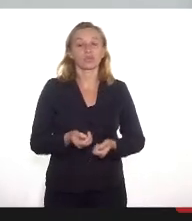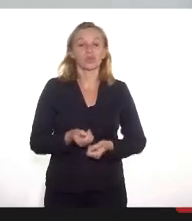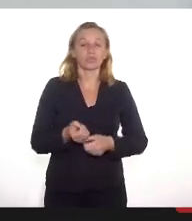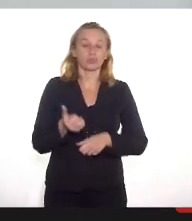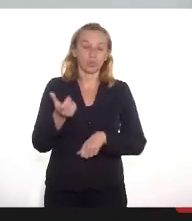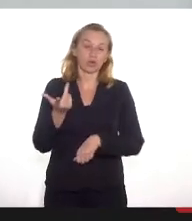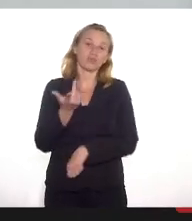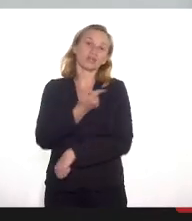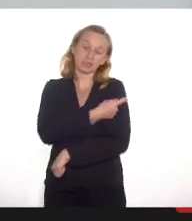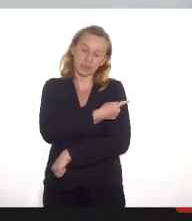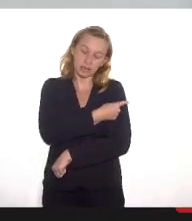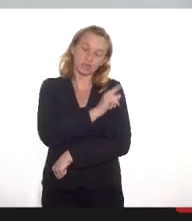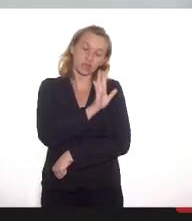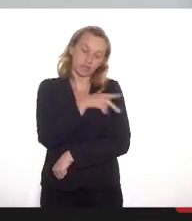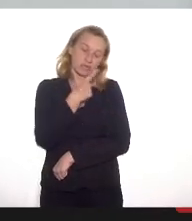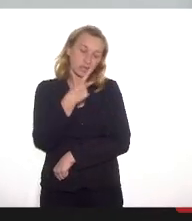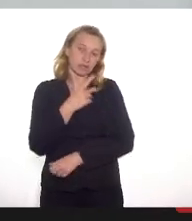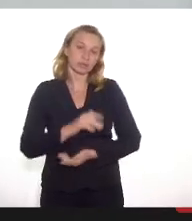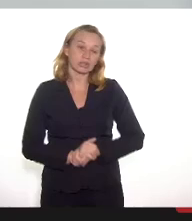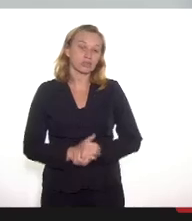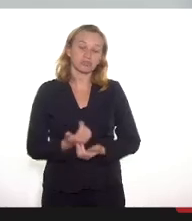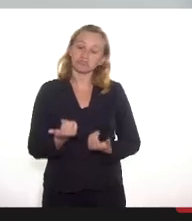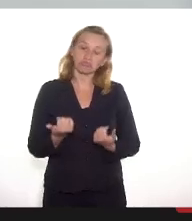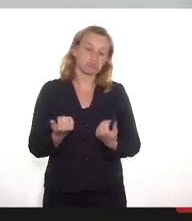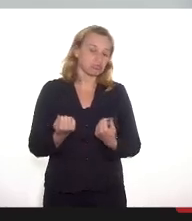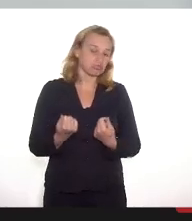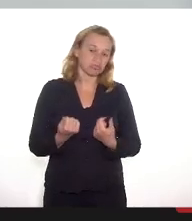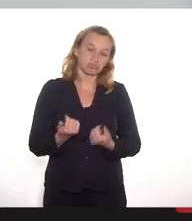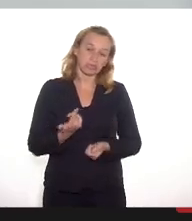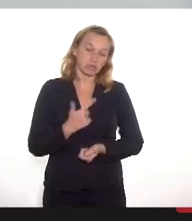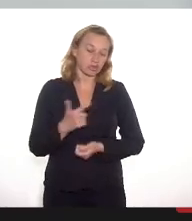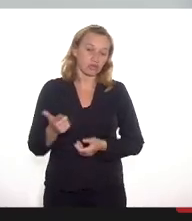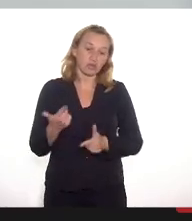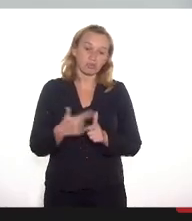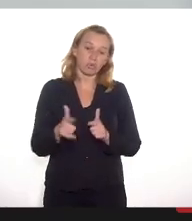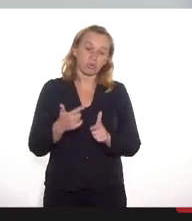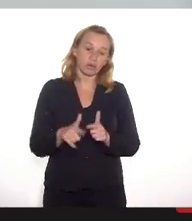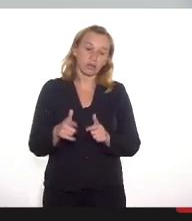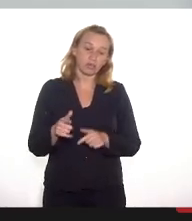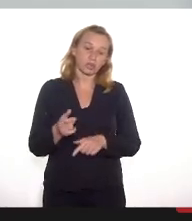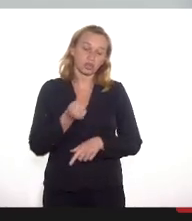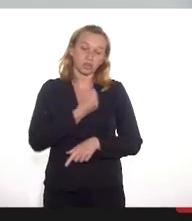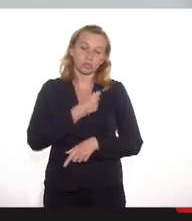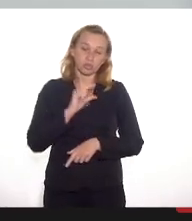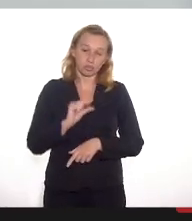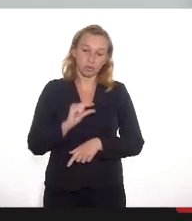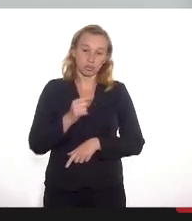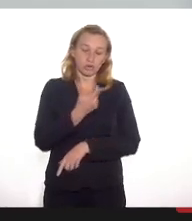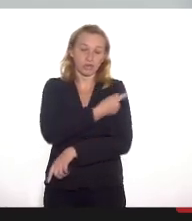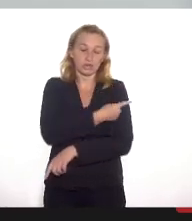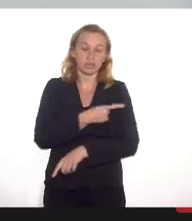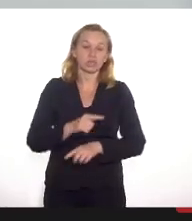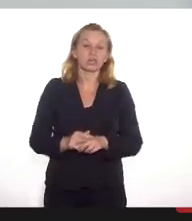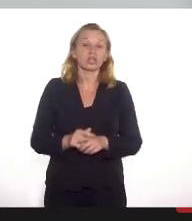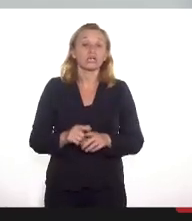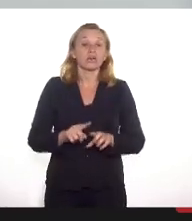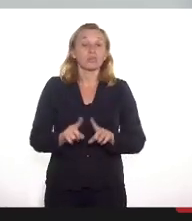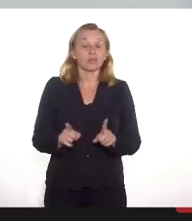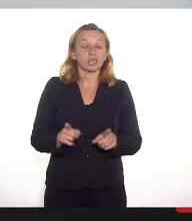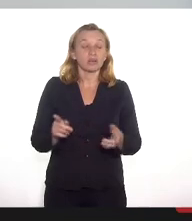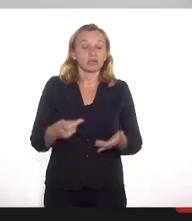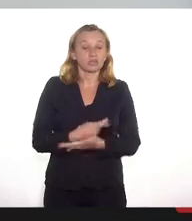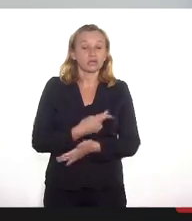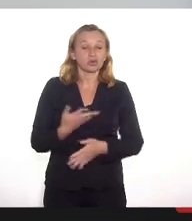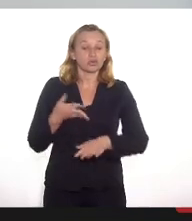dose vacina que já foi muito bem colocado se não tivesse esse problema eu acho que a gente poderia é mas aconteceu também ao mesmo tempo